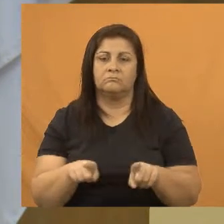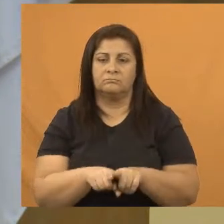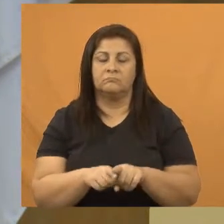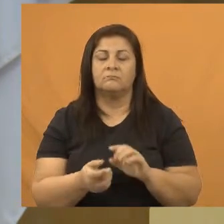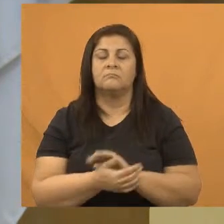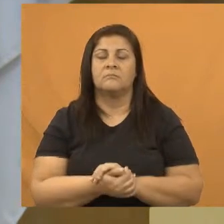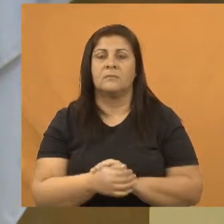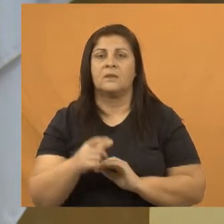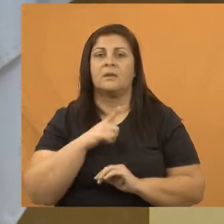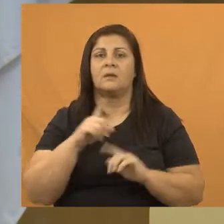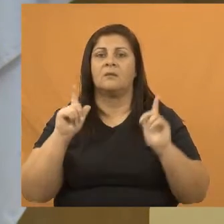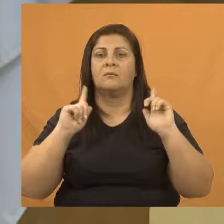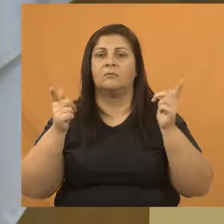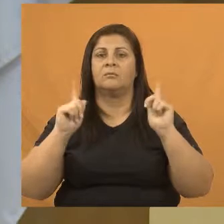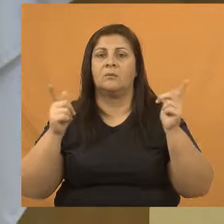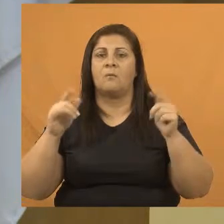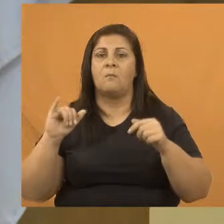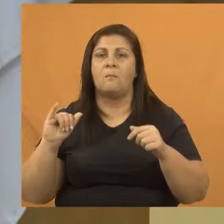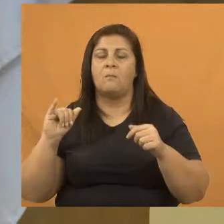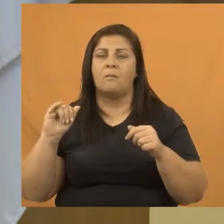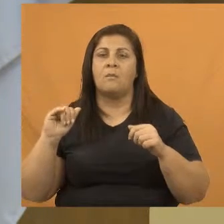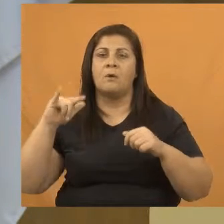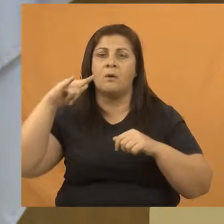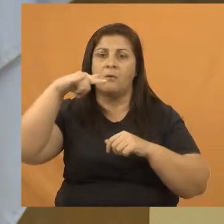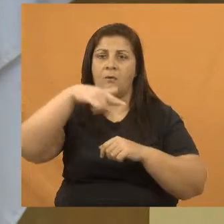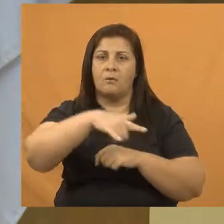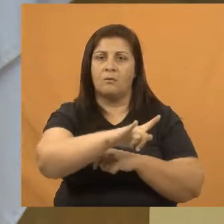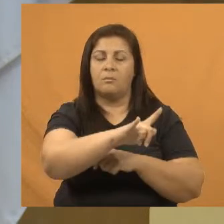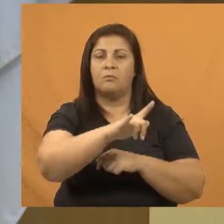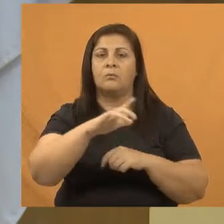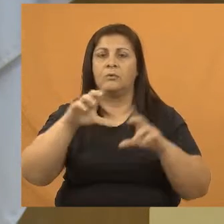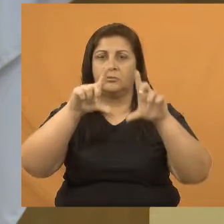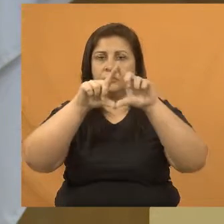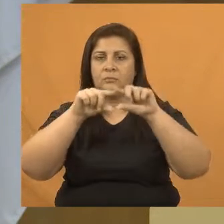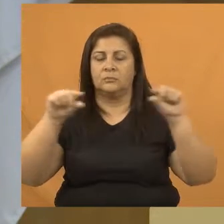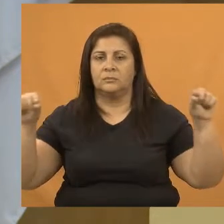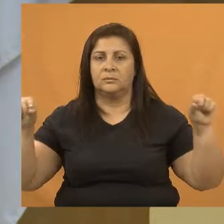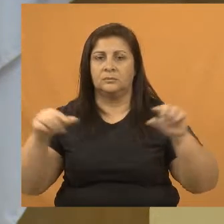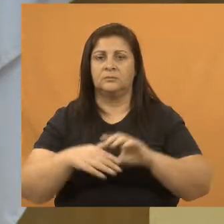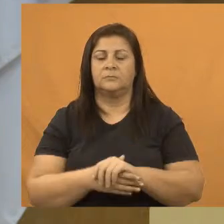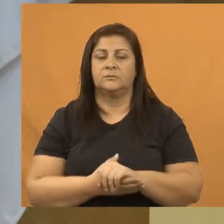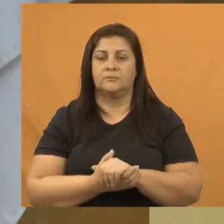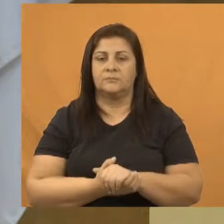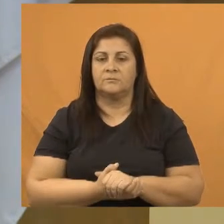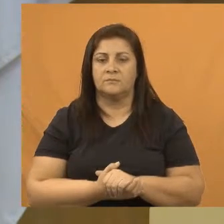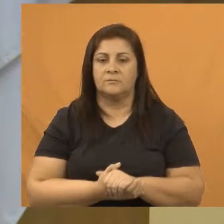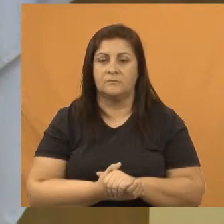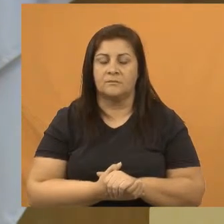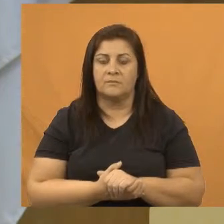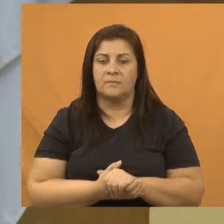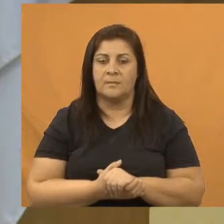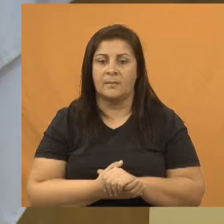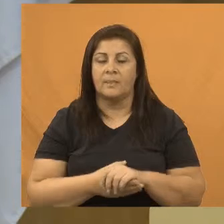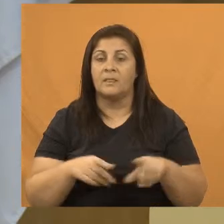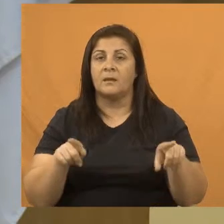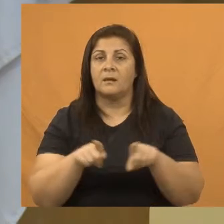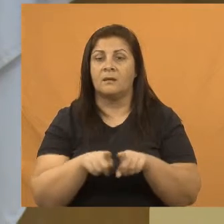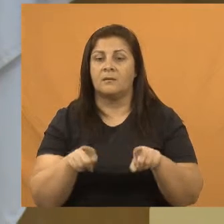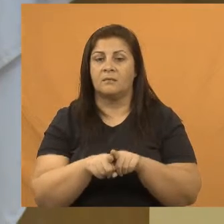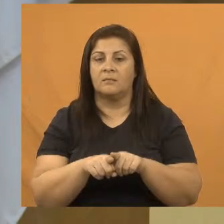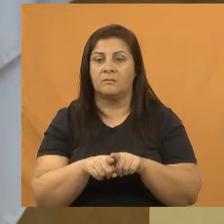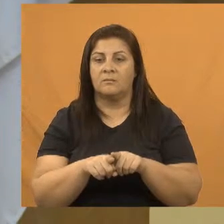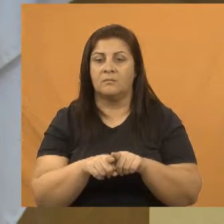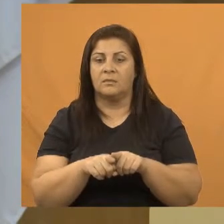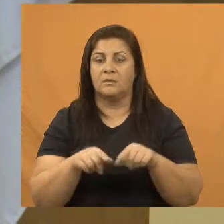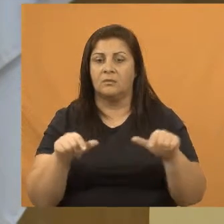uma manifestação no aeroporto de Brasília. Dia 26, um indicativo de greve dos trabalhadores da educação, que inclusive serão